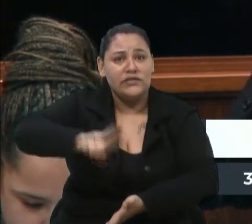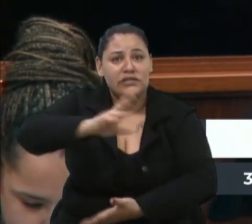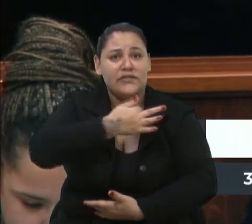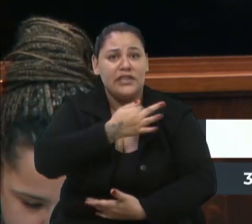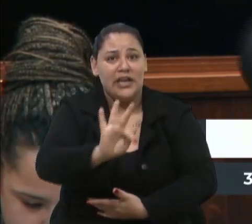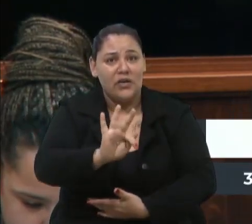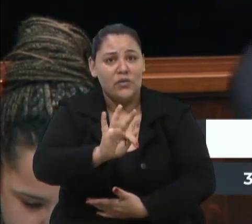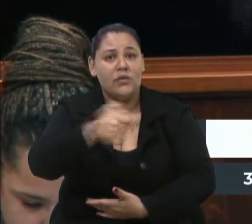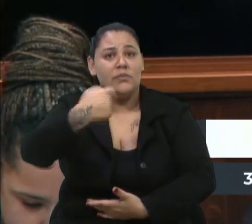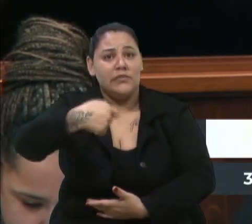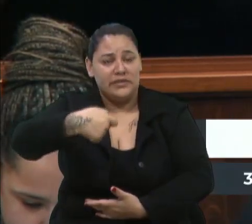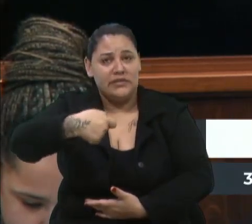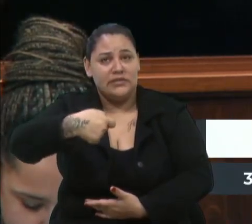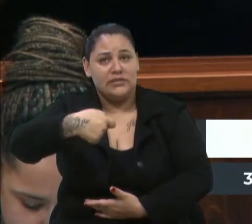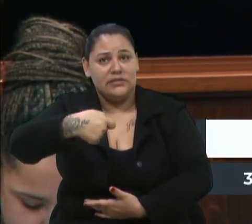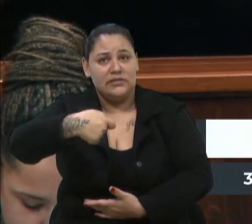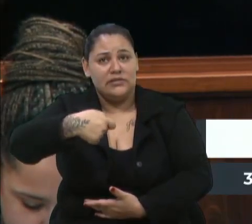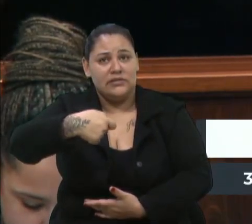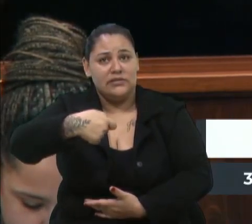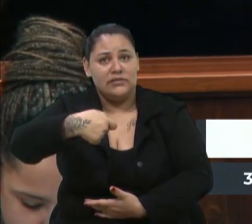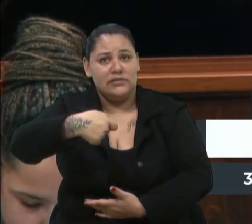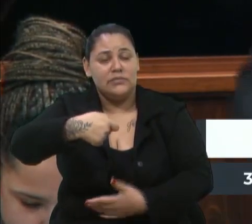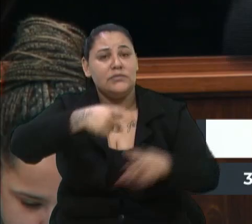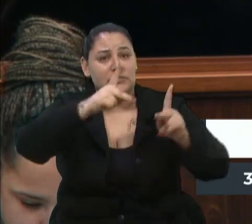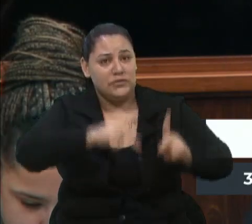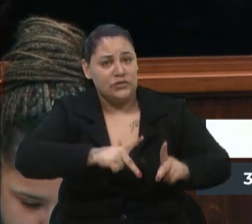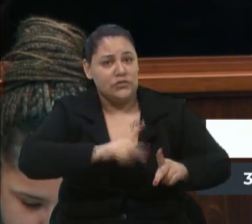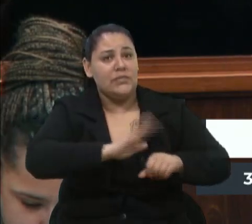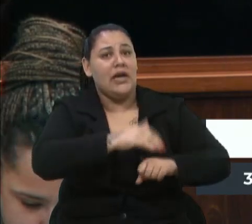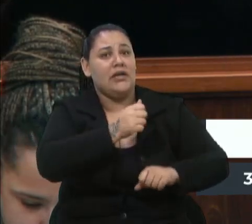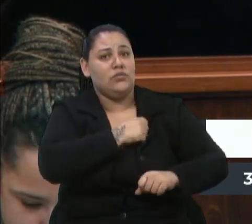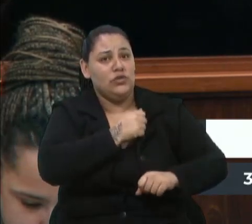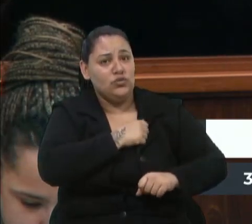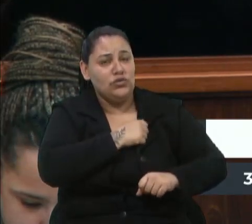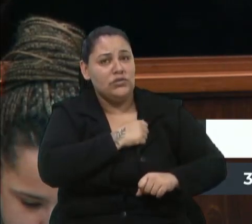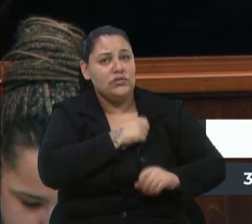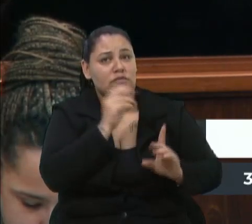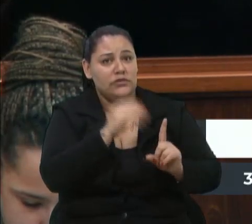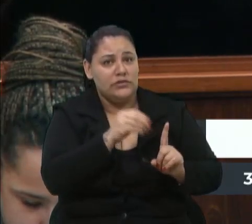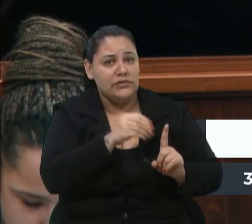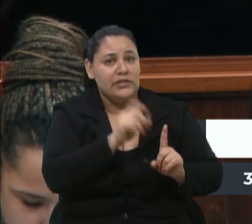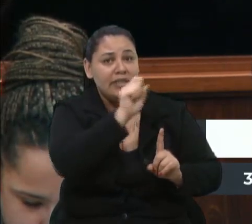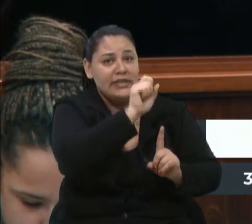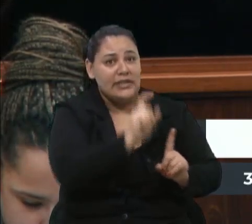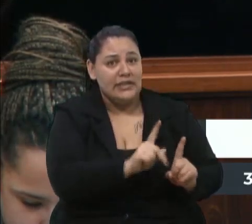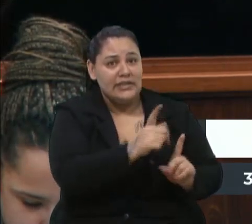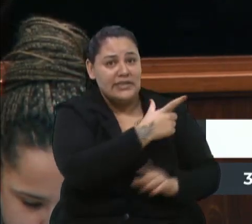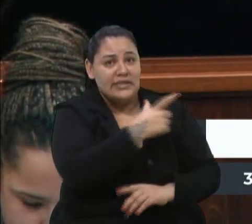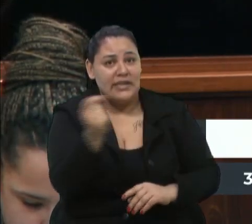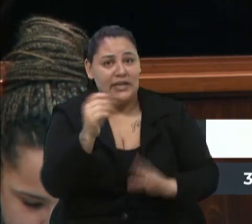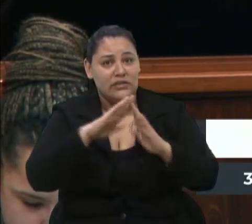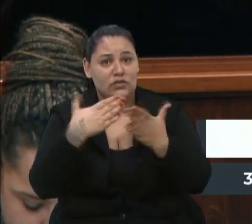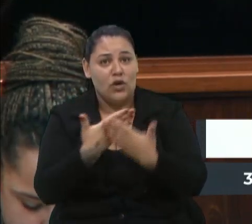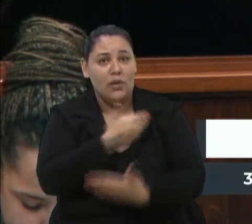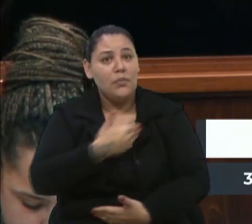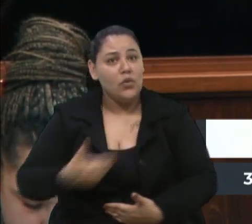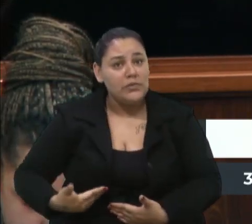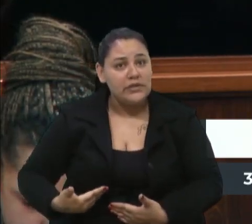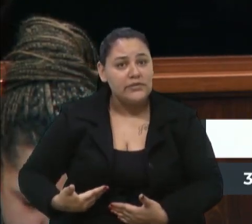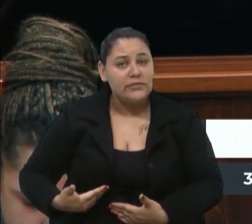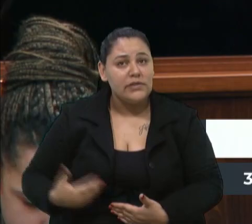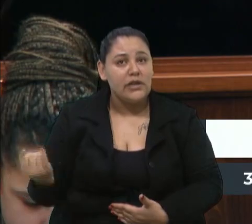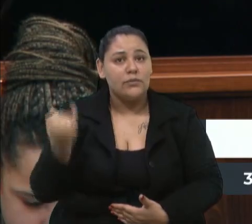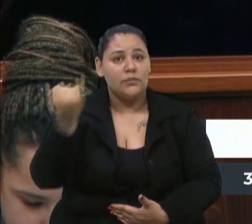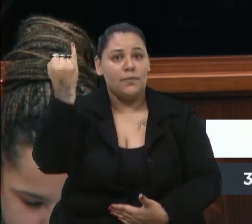seja efetivamente para os mais pobres, para os egressos da escola pública. Então, isso é um elemento importante.